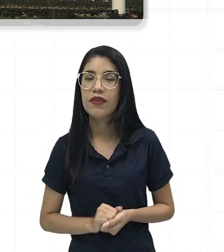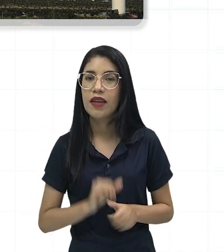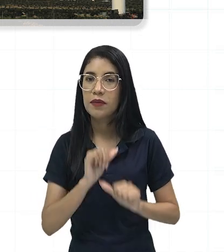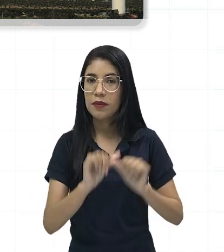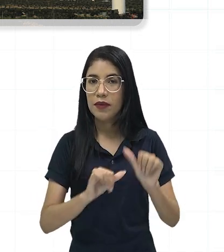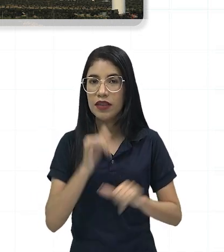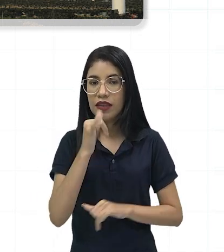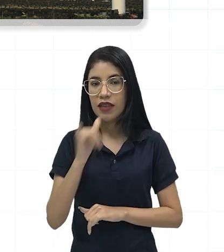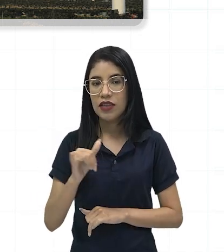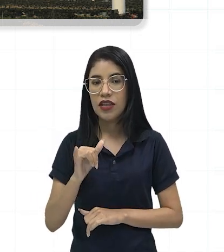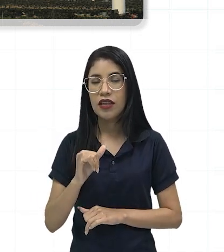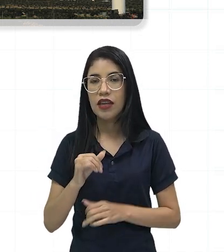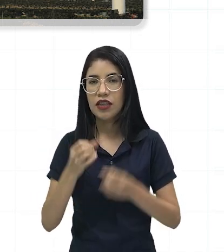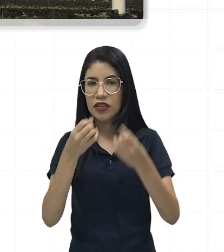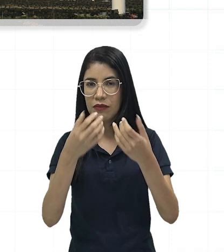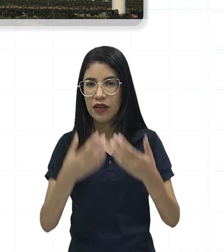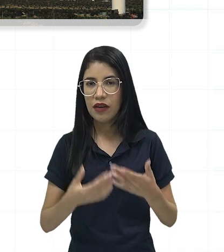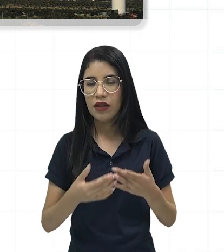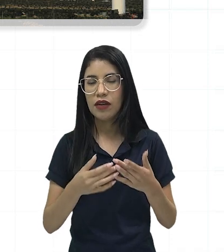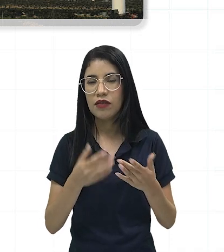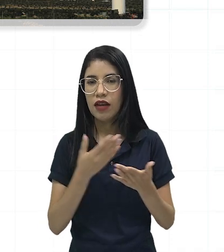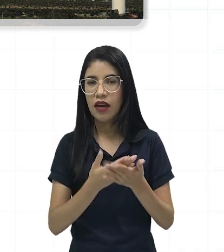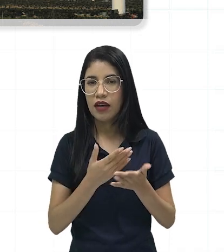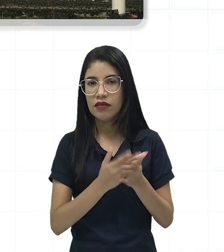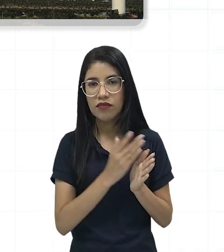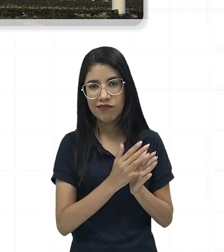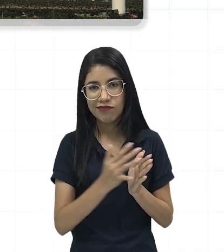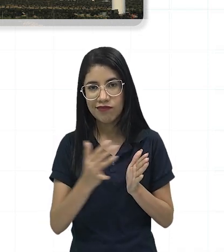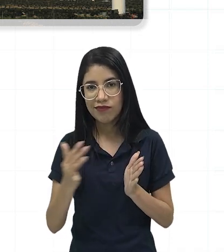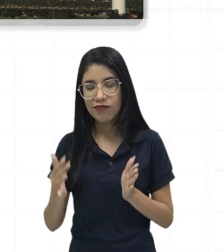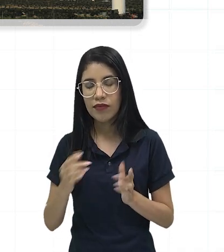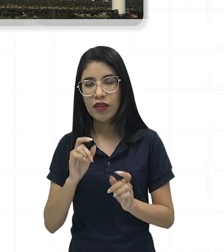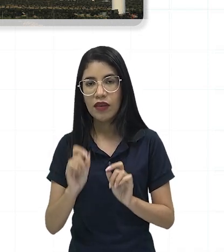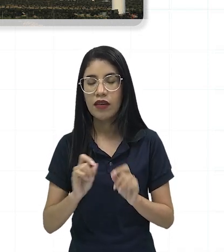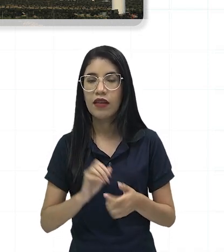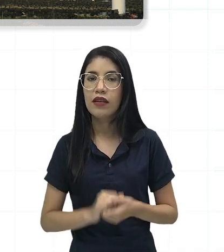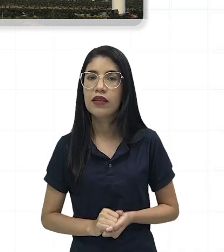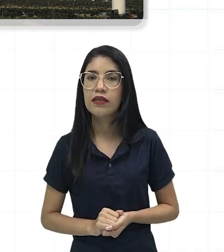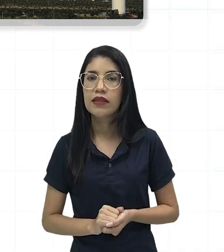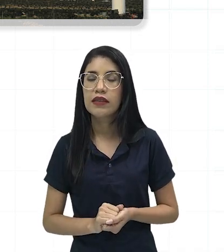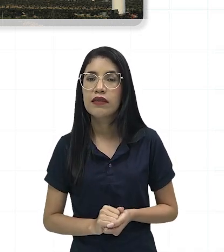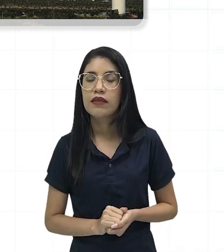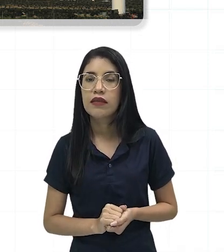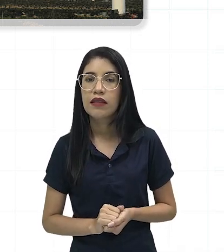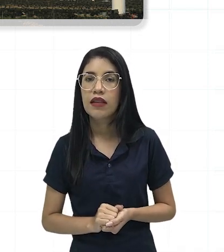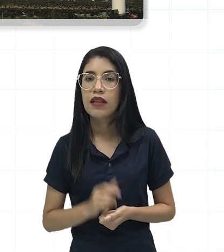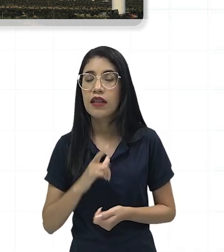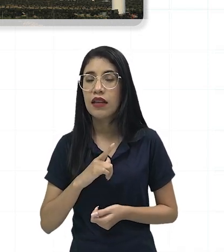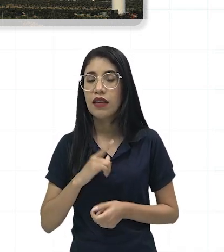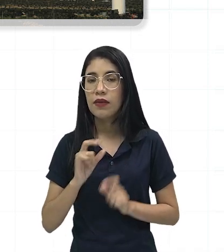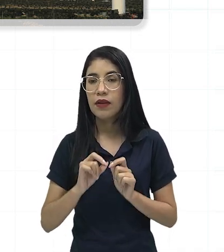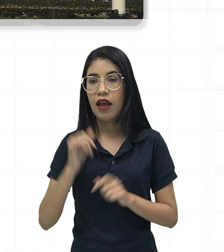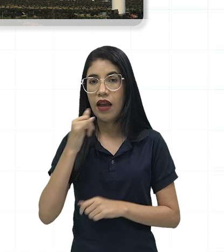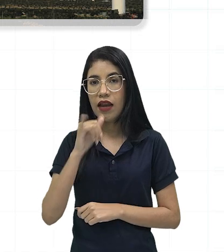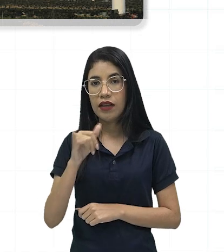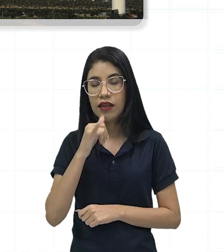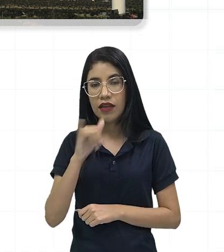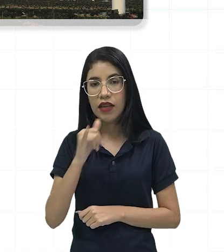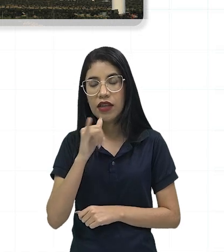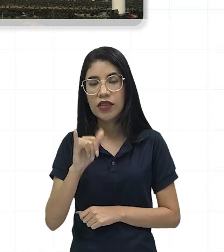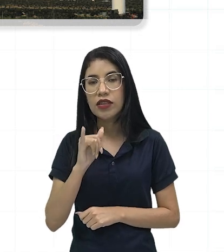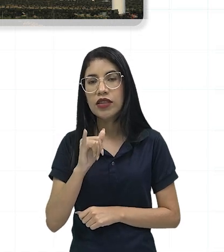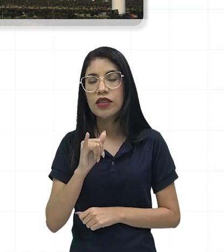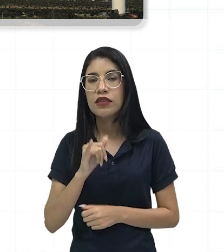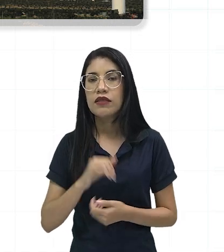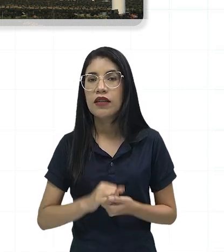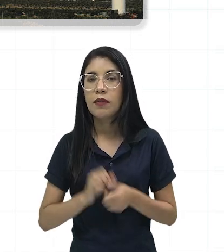transformação de energia que a gente vem falando nas nossas aulas, né? Onde nós temos essa energia elétrica produzida